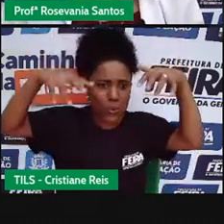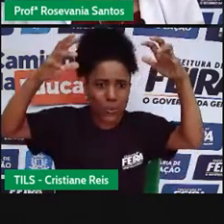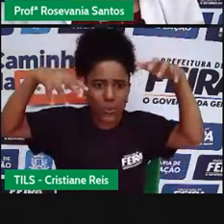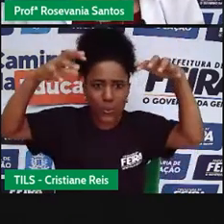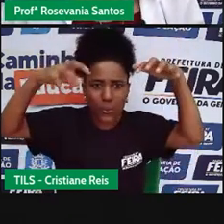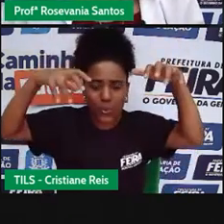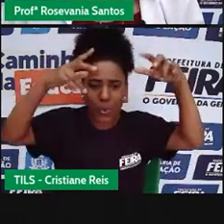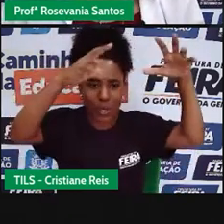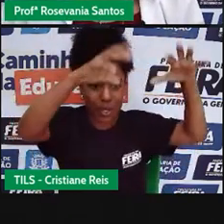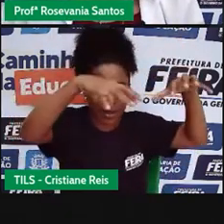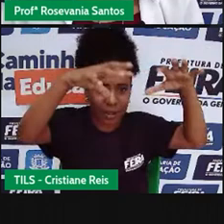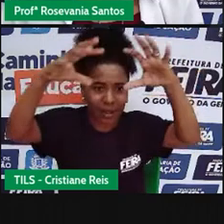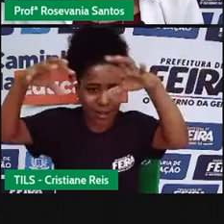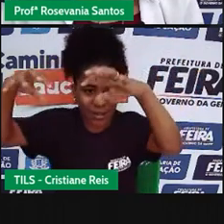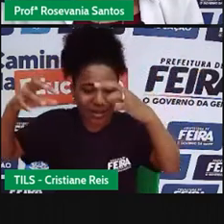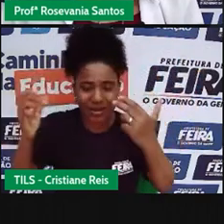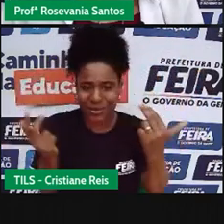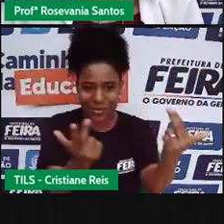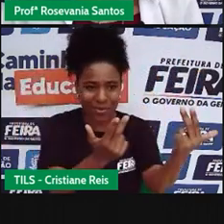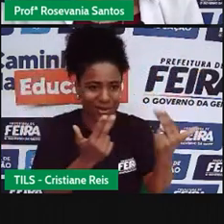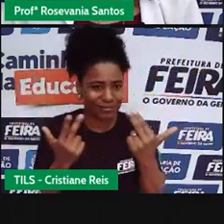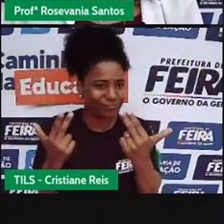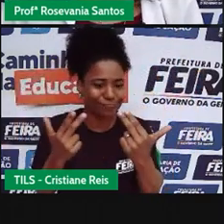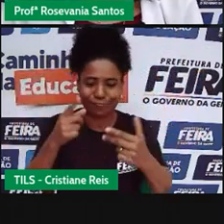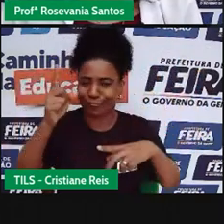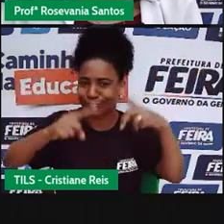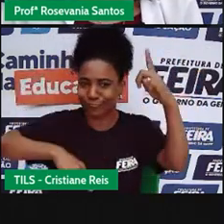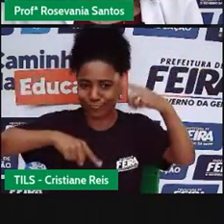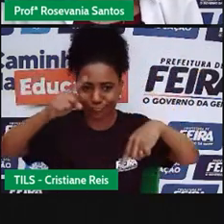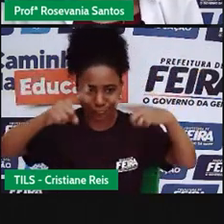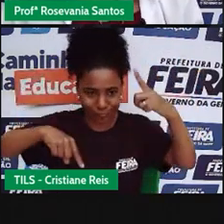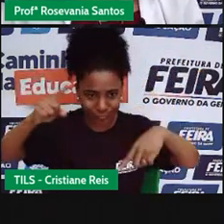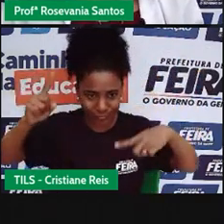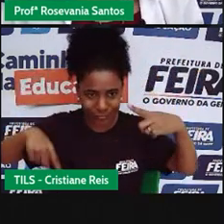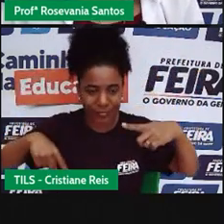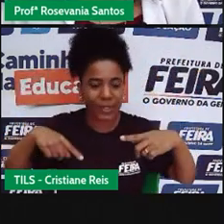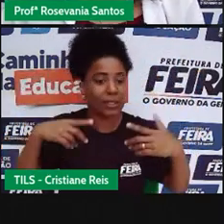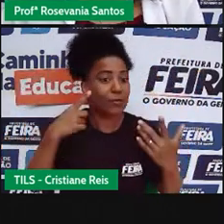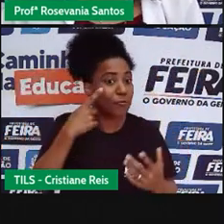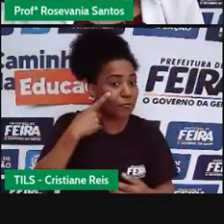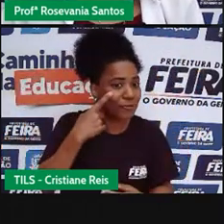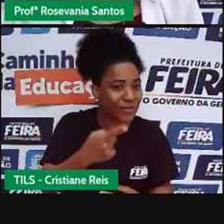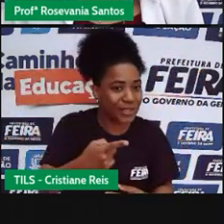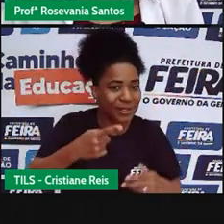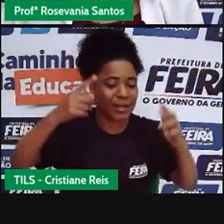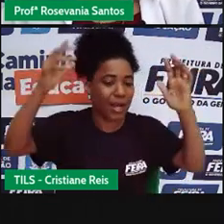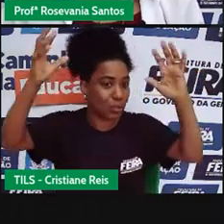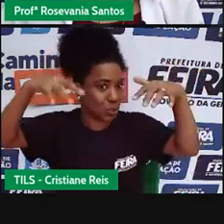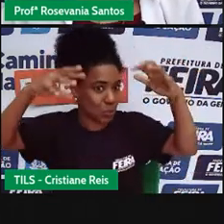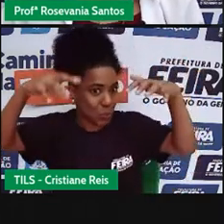temperaturas? Ah, mas se eu tenho muita chuva, tenho muita vegetação, estou próximo da linha do